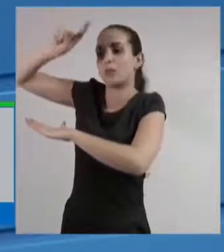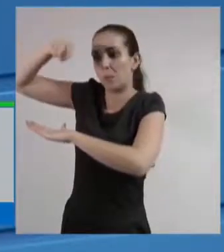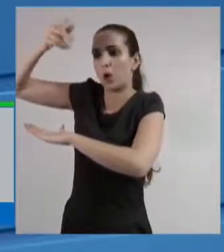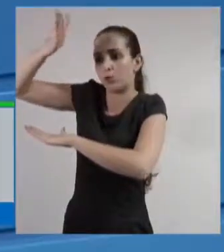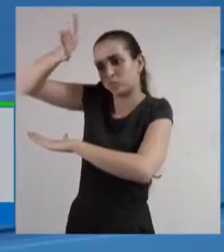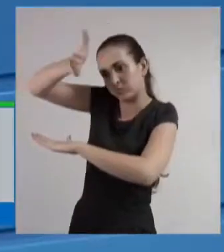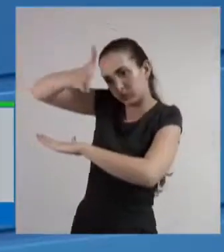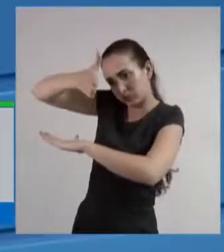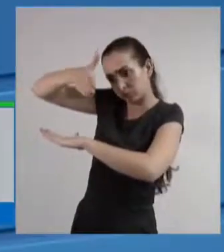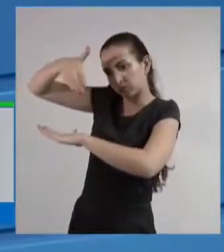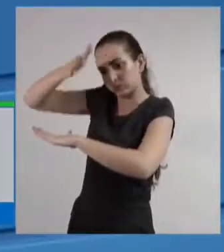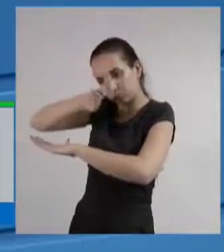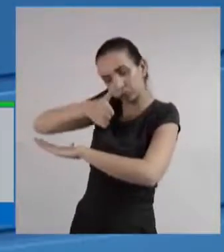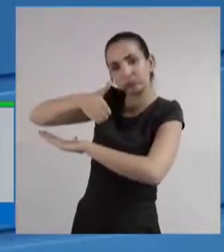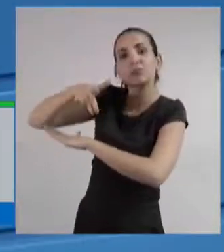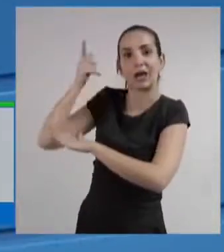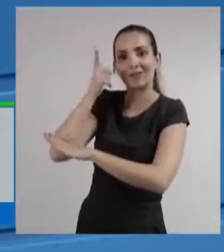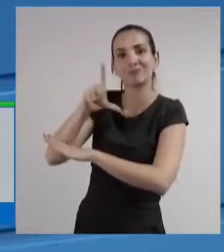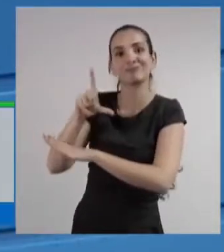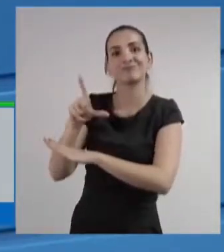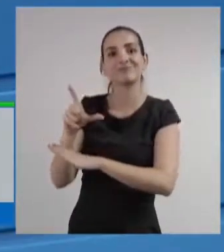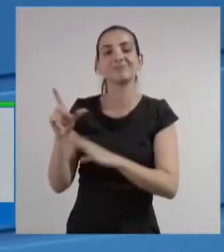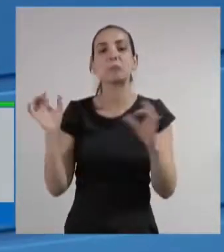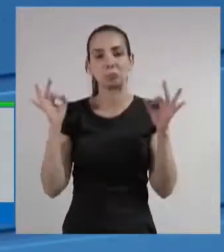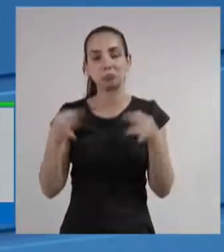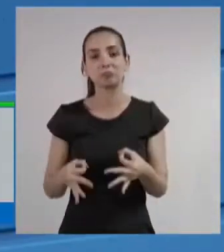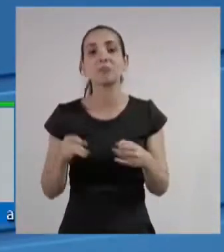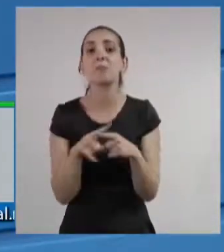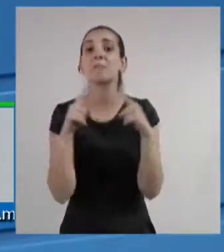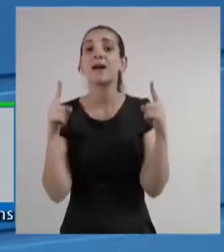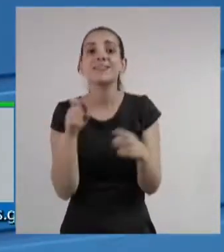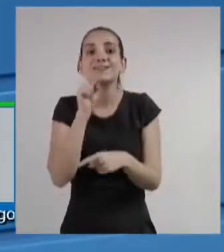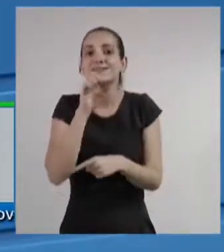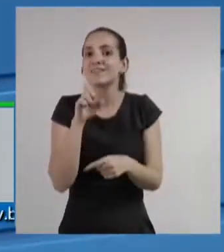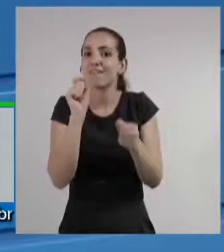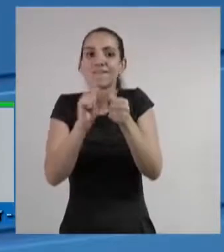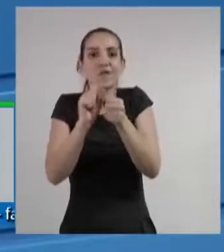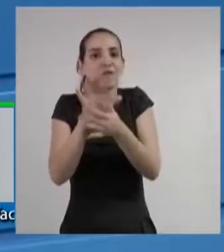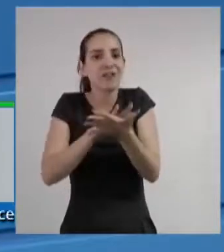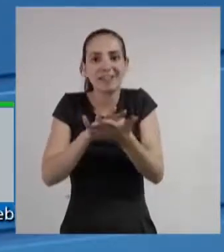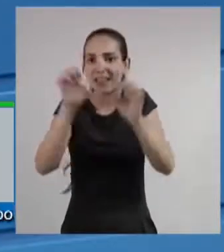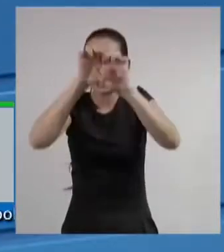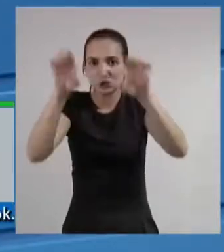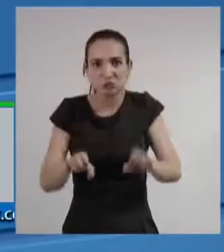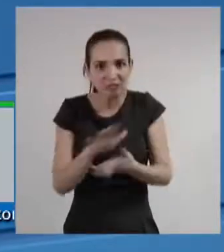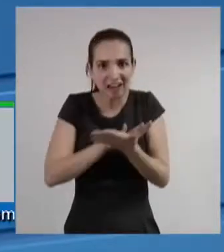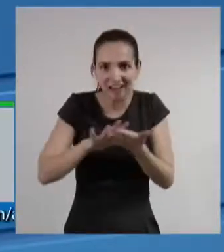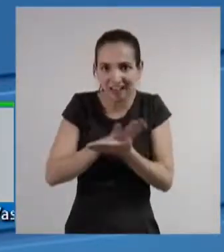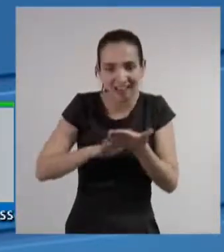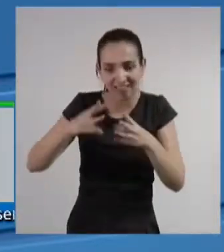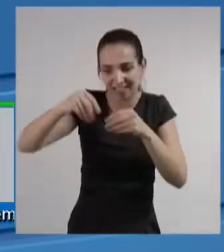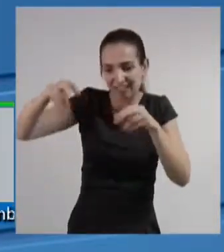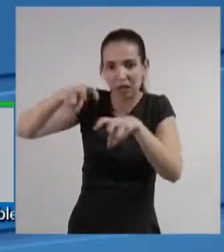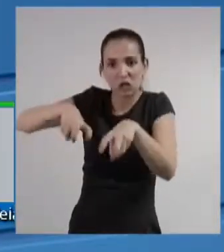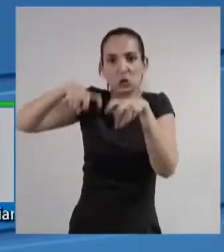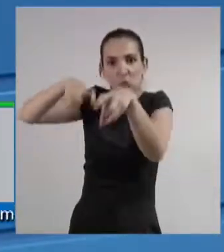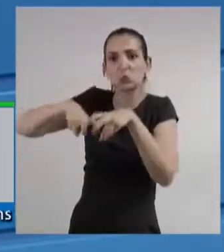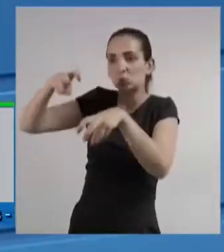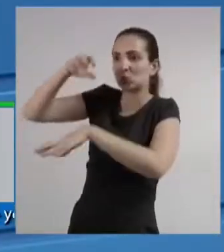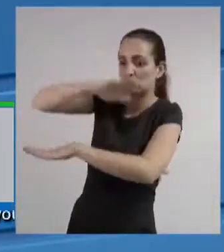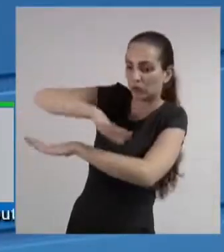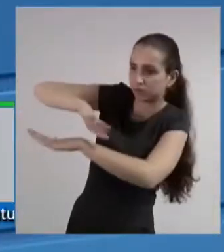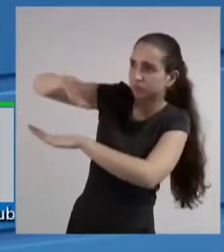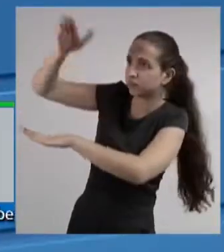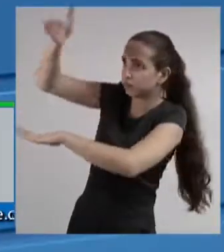dia 10, uma audiência pública lá em Bonito. Nós temos que aprovar uma lei de uso do solo diferente para